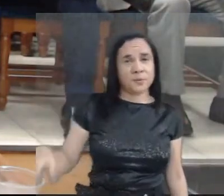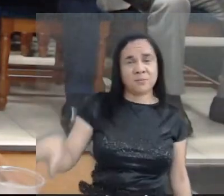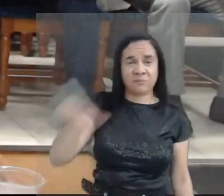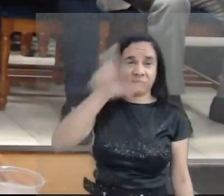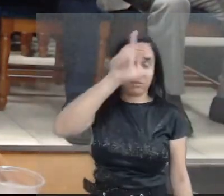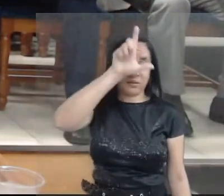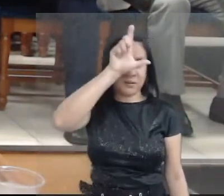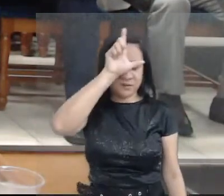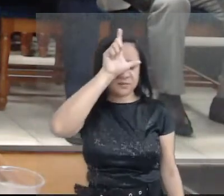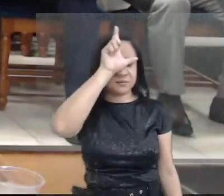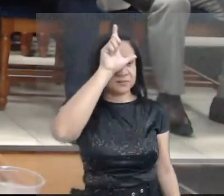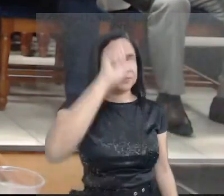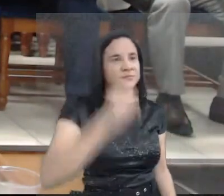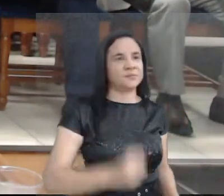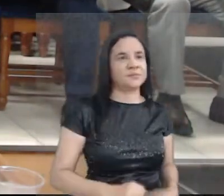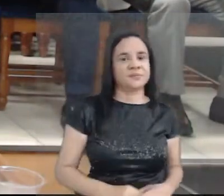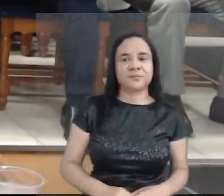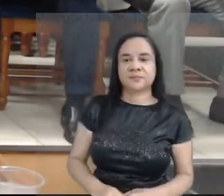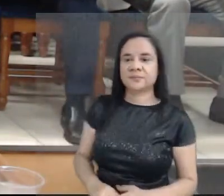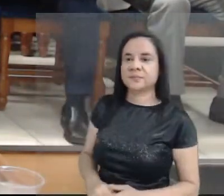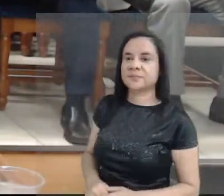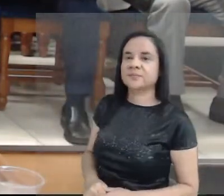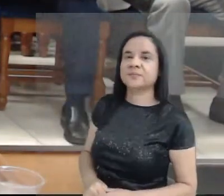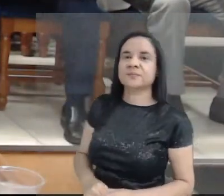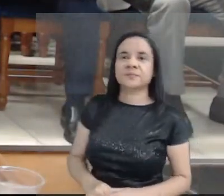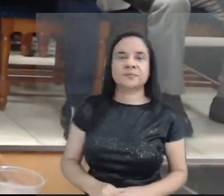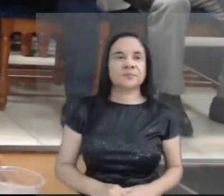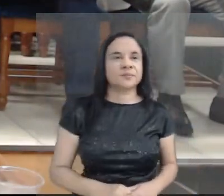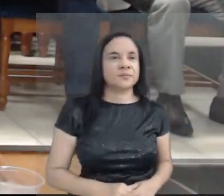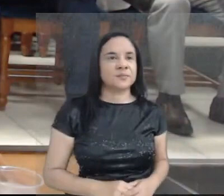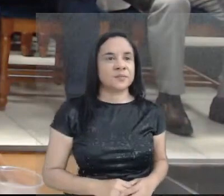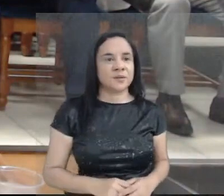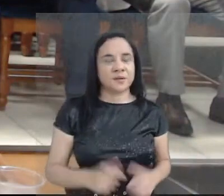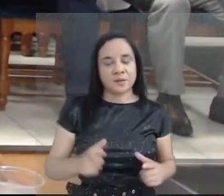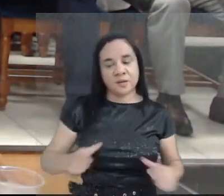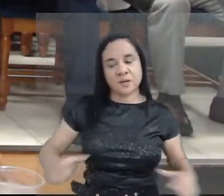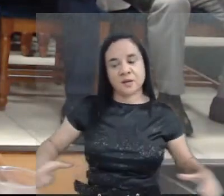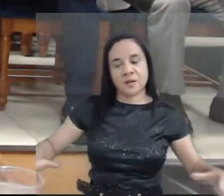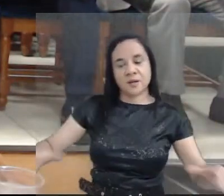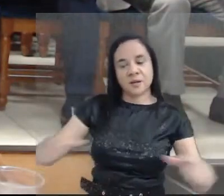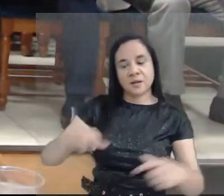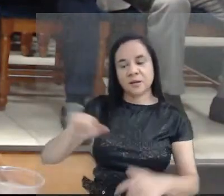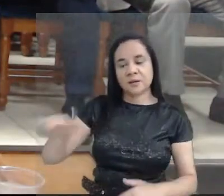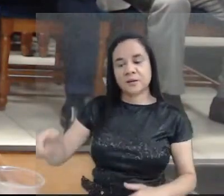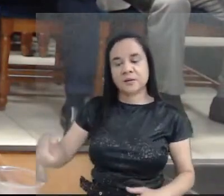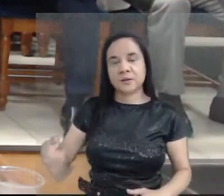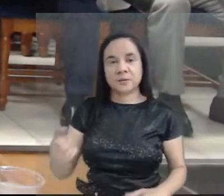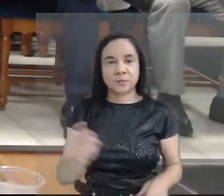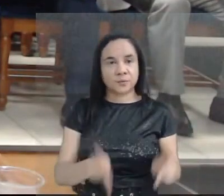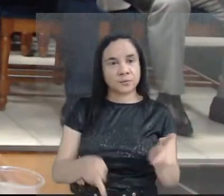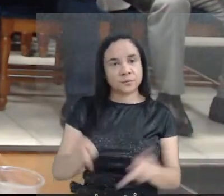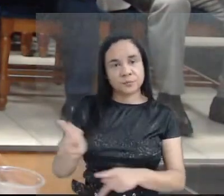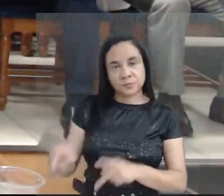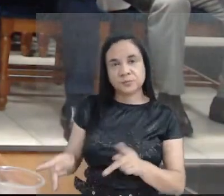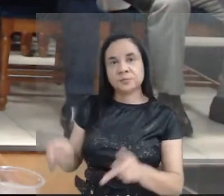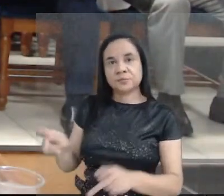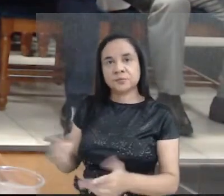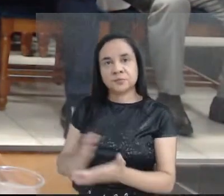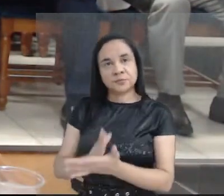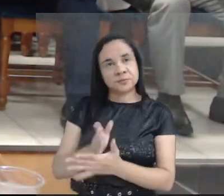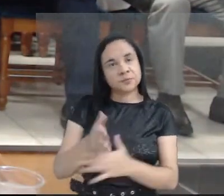para angariar conceito entre os judeus, ele reforma o templo de